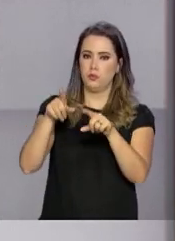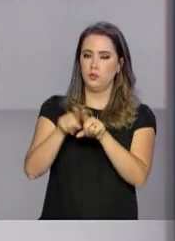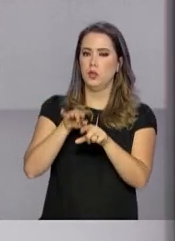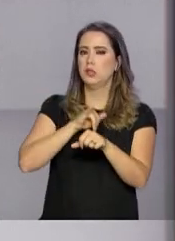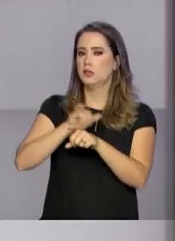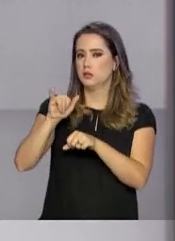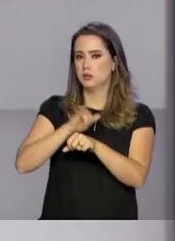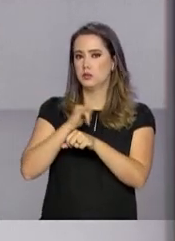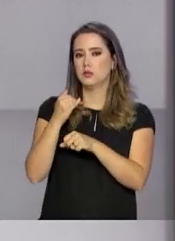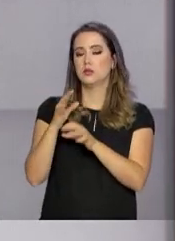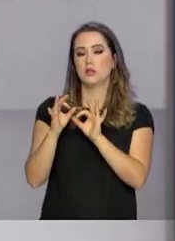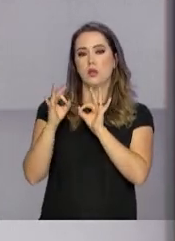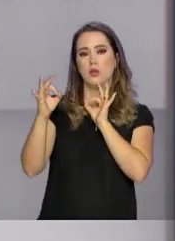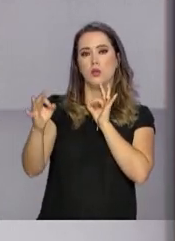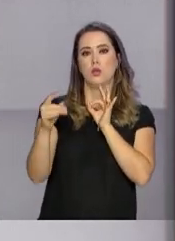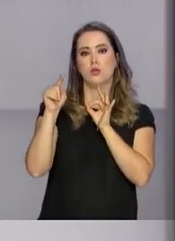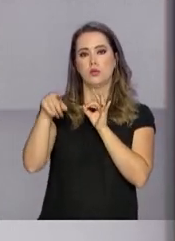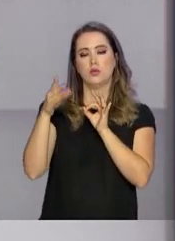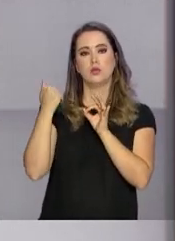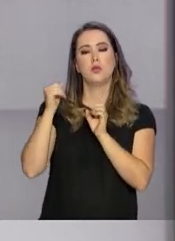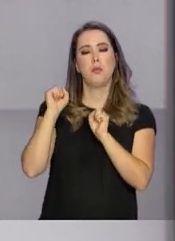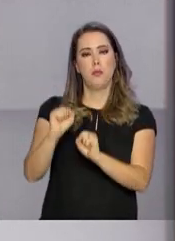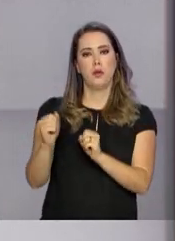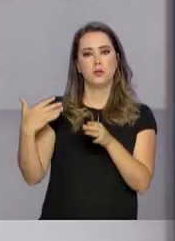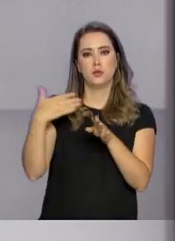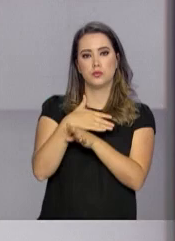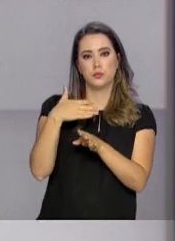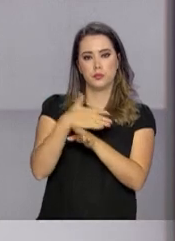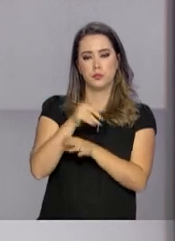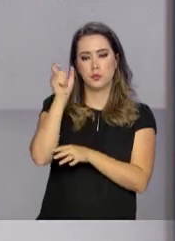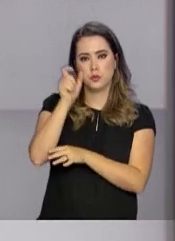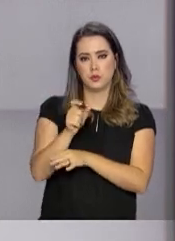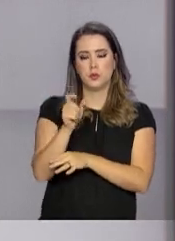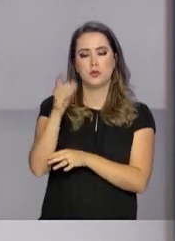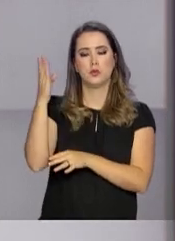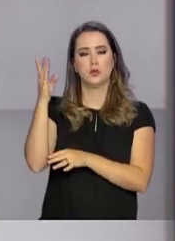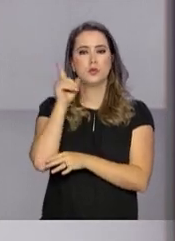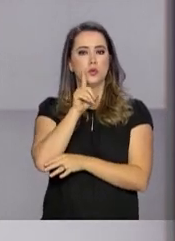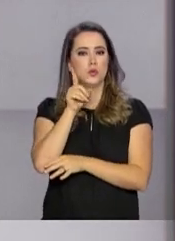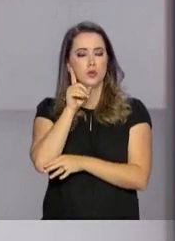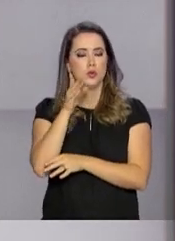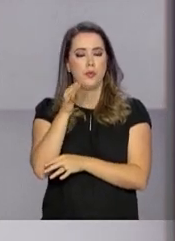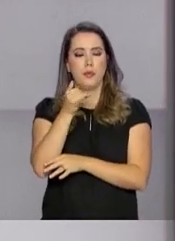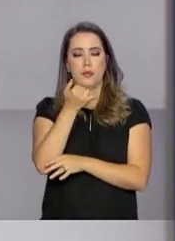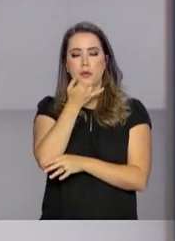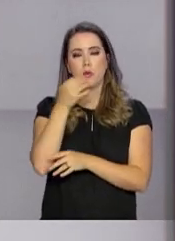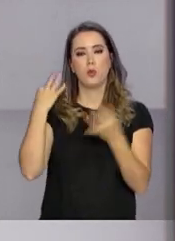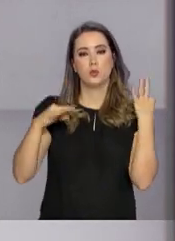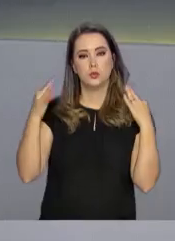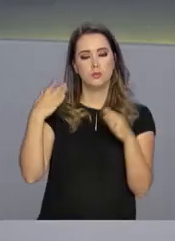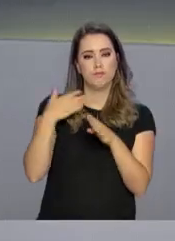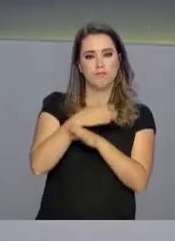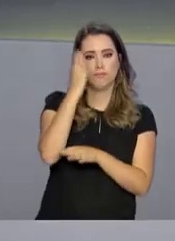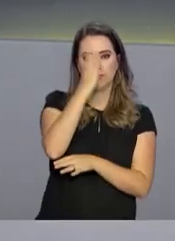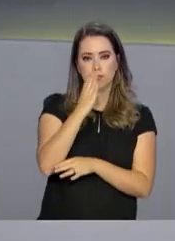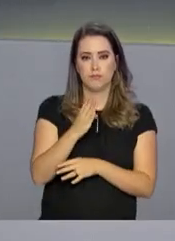e países distantes com grande potencial de emissão de turistas como china índia